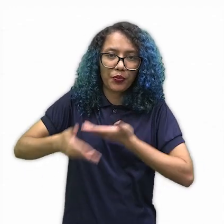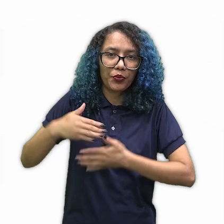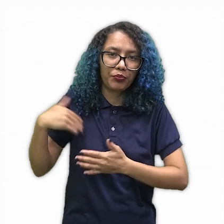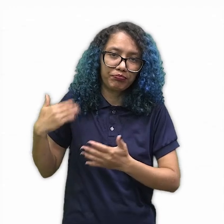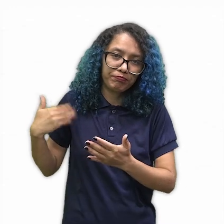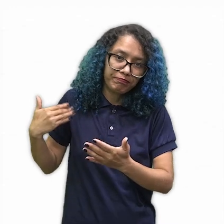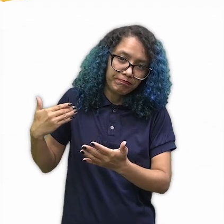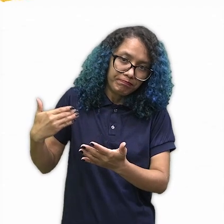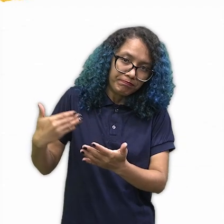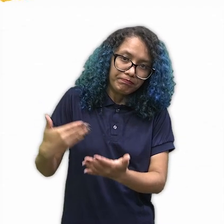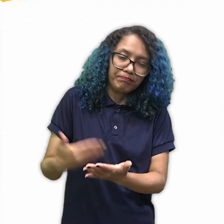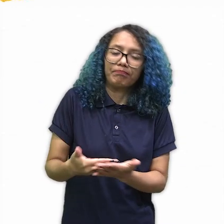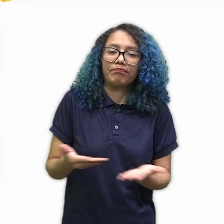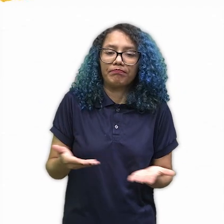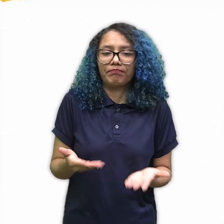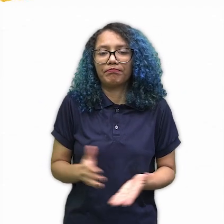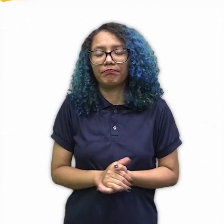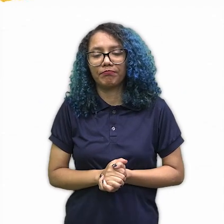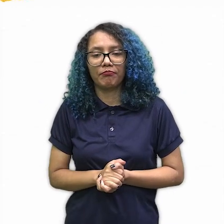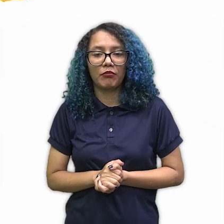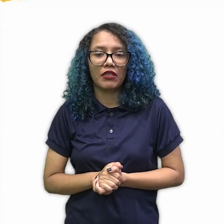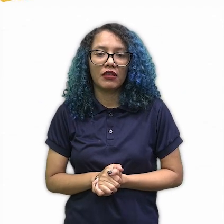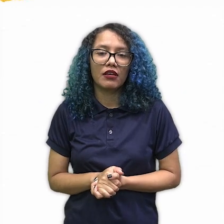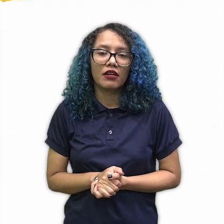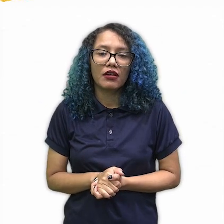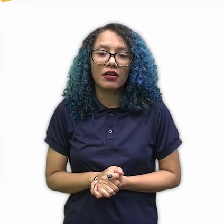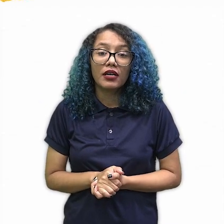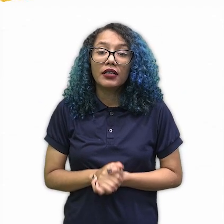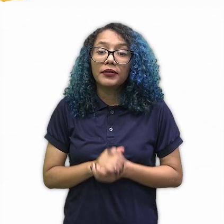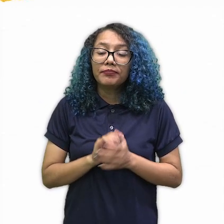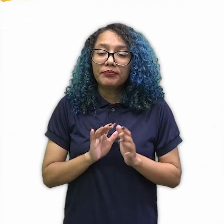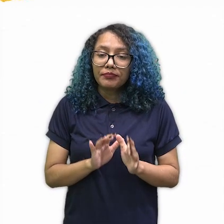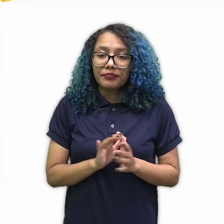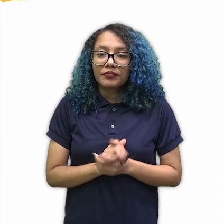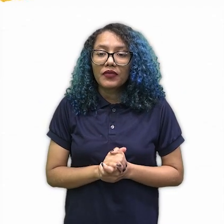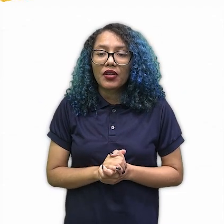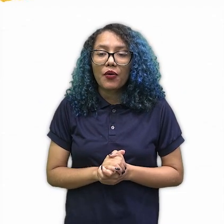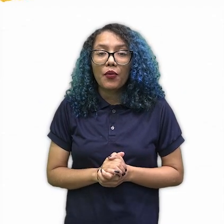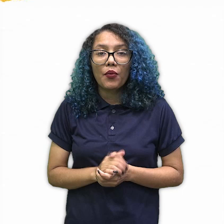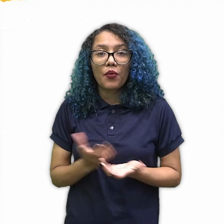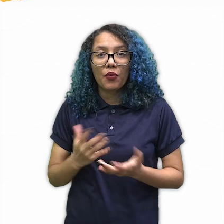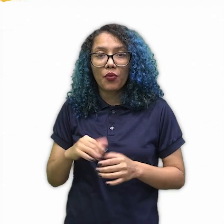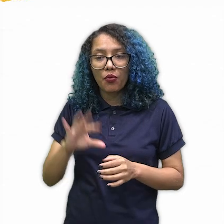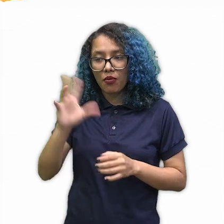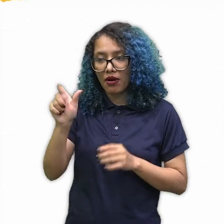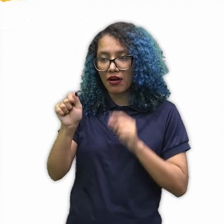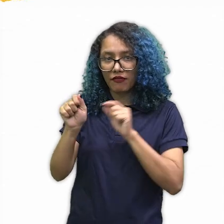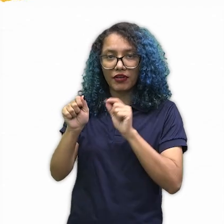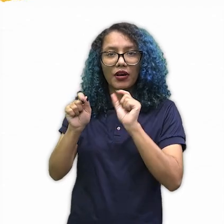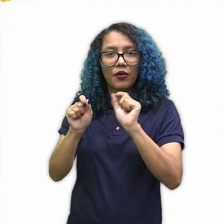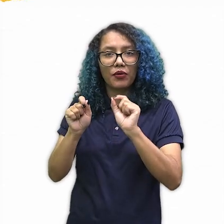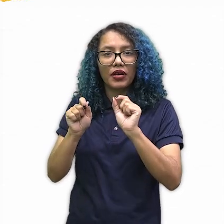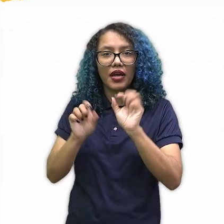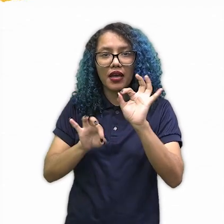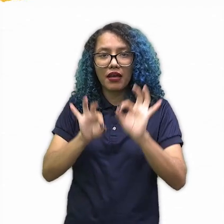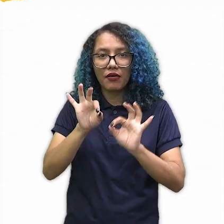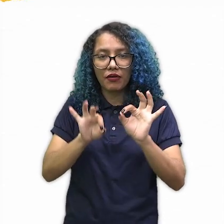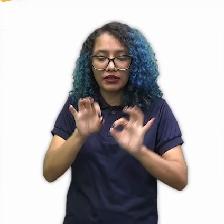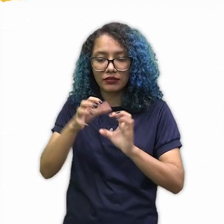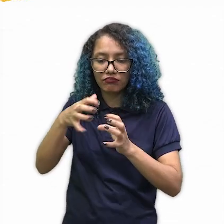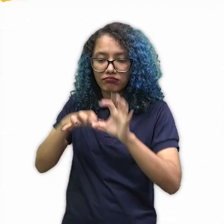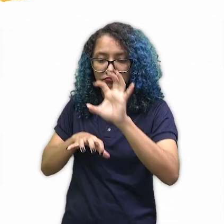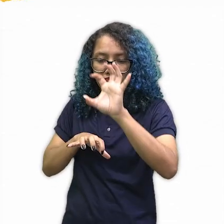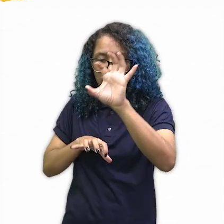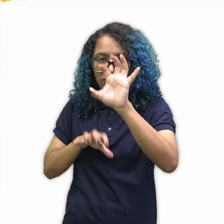tá? Agora, o continente africano, gente, ele acaba sendo subdividido, ok? Vamos ter ali